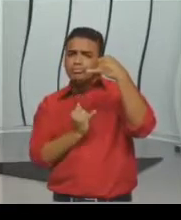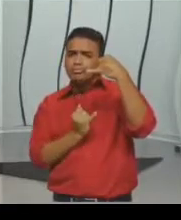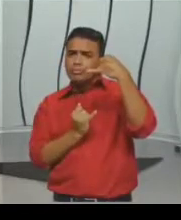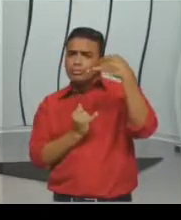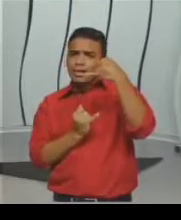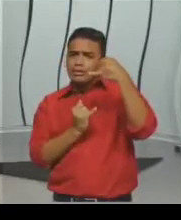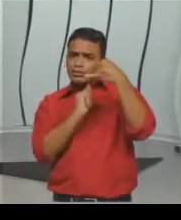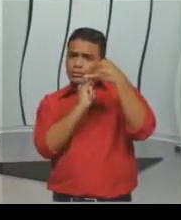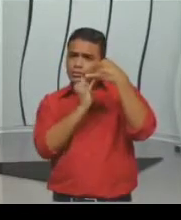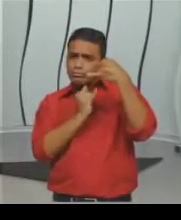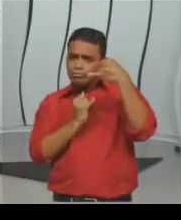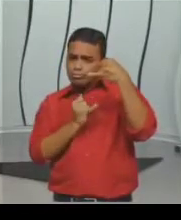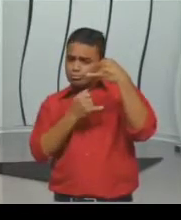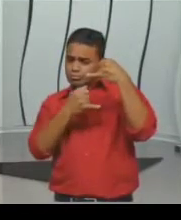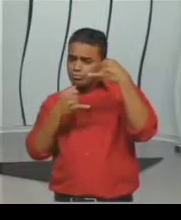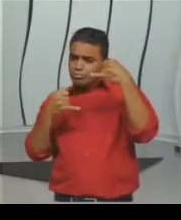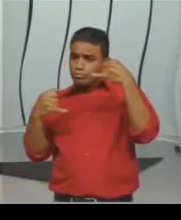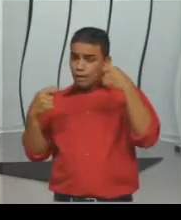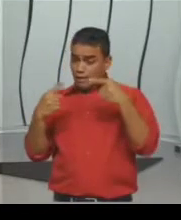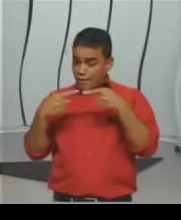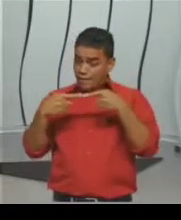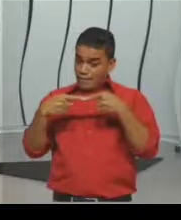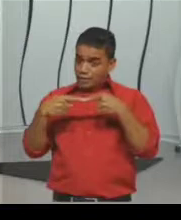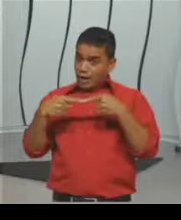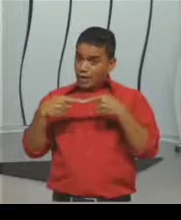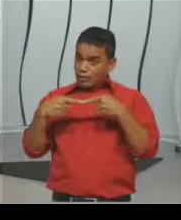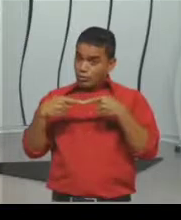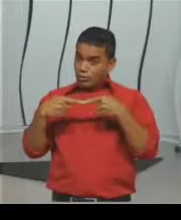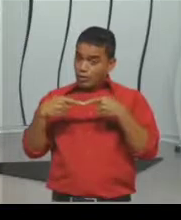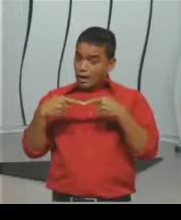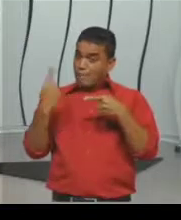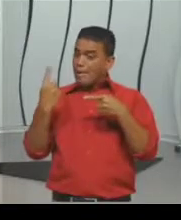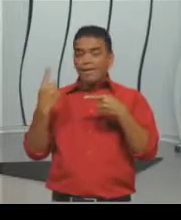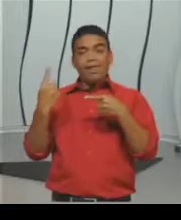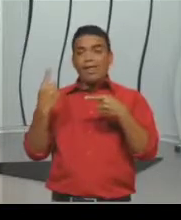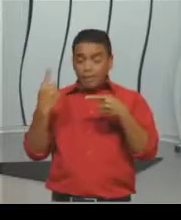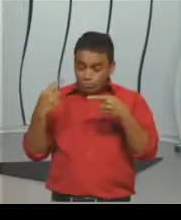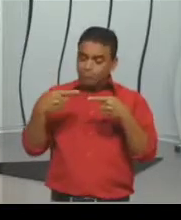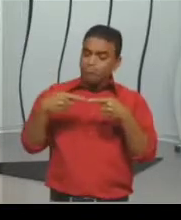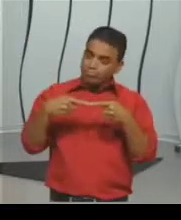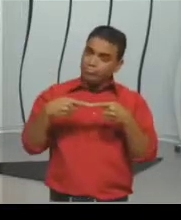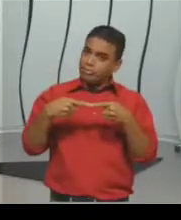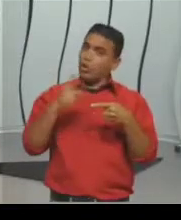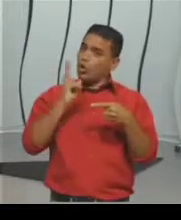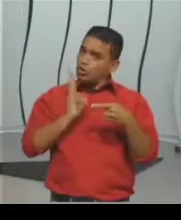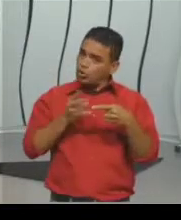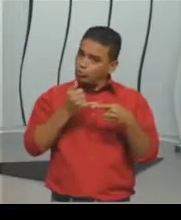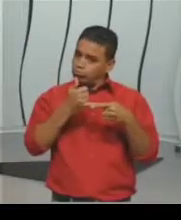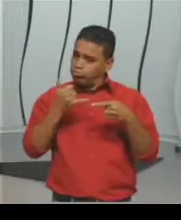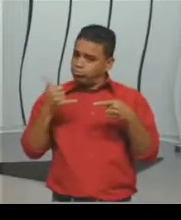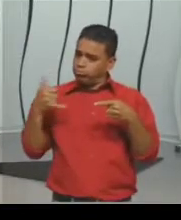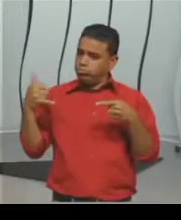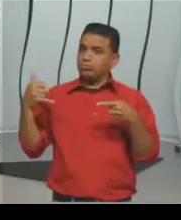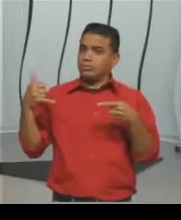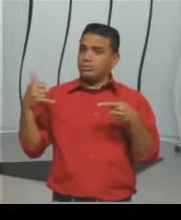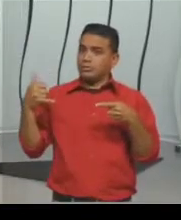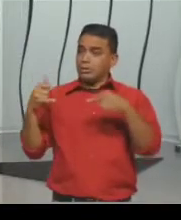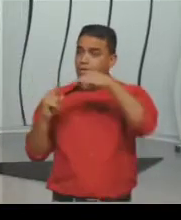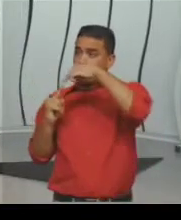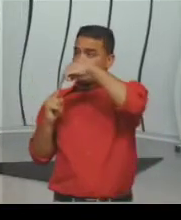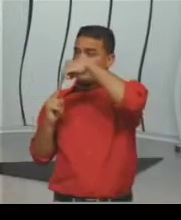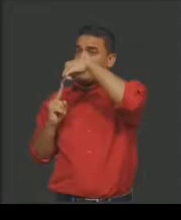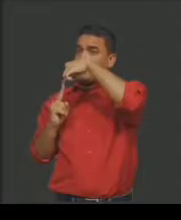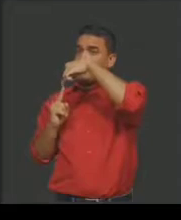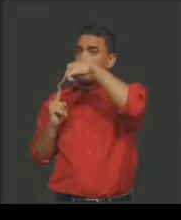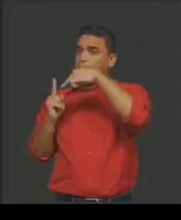chave trata-se de um circuito fechado, né? A chave está ligando esse aparelho. Aí o elétron vai passar aqui